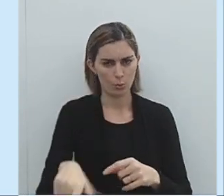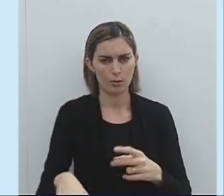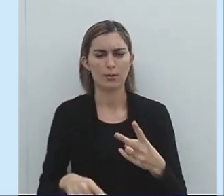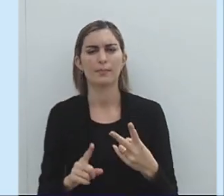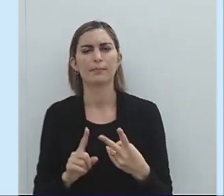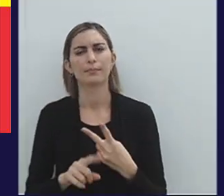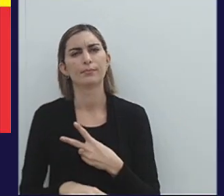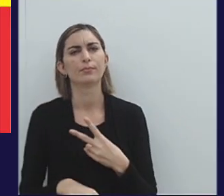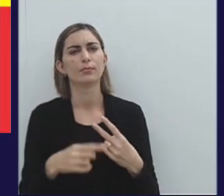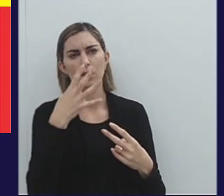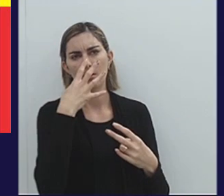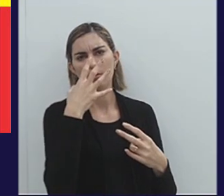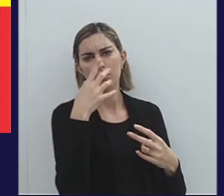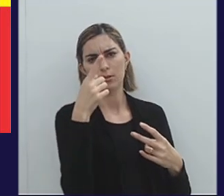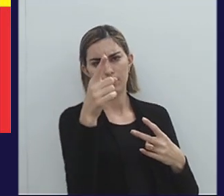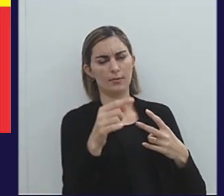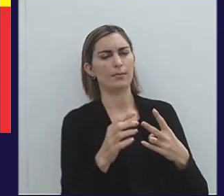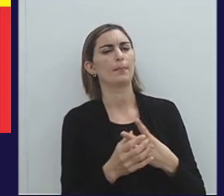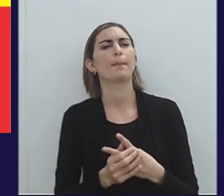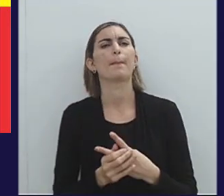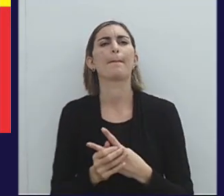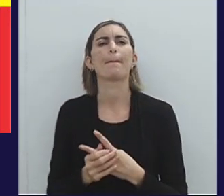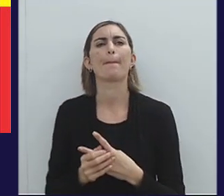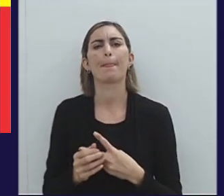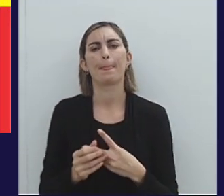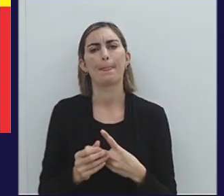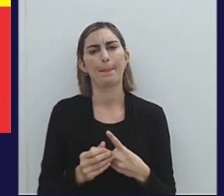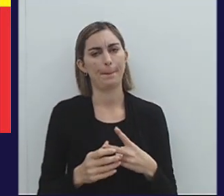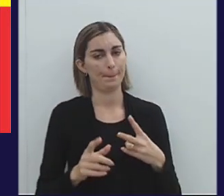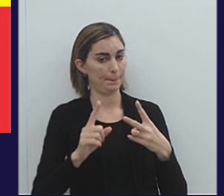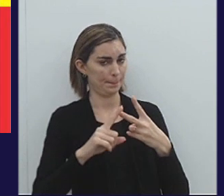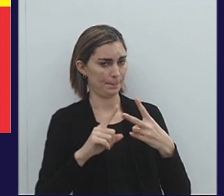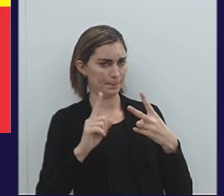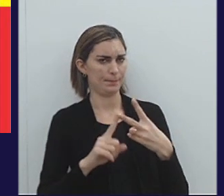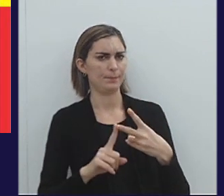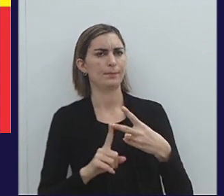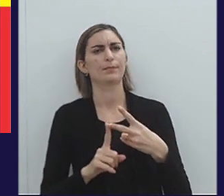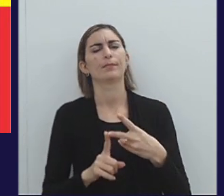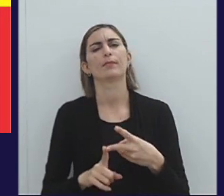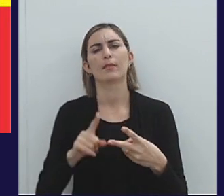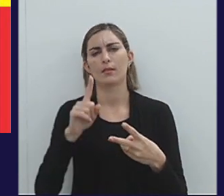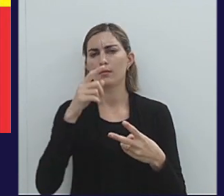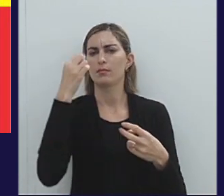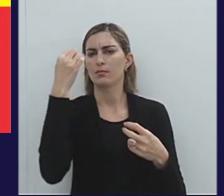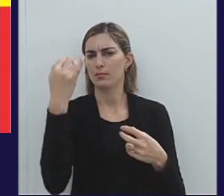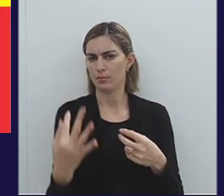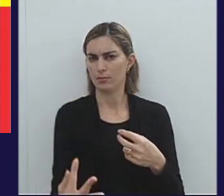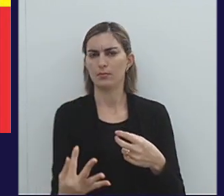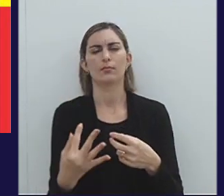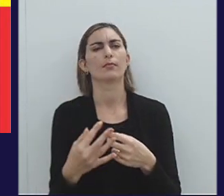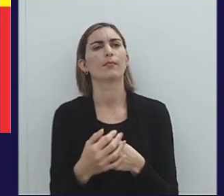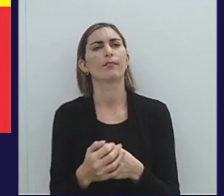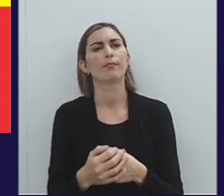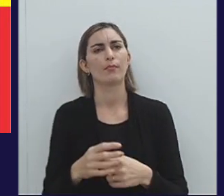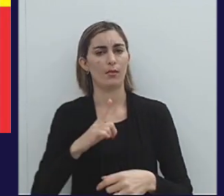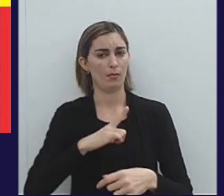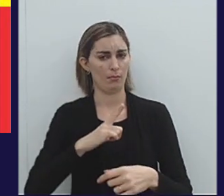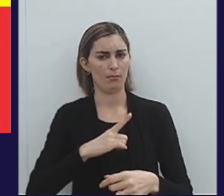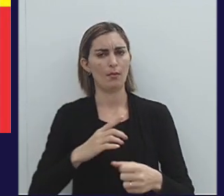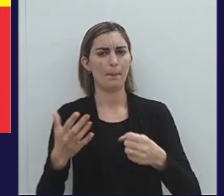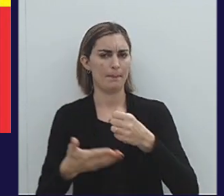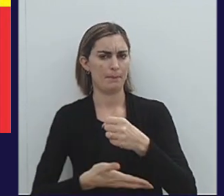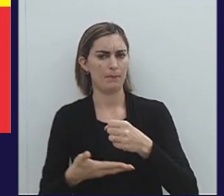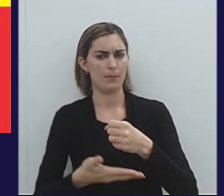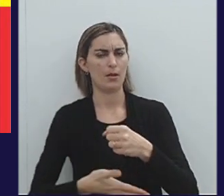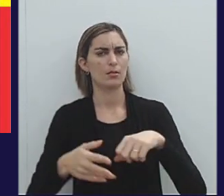uma questão? Observe aí na telinha. A segunda questão diz o seguinte, tendo